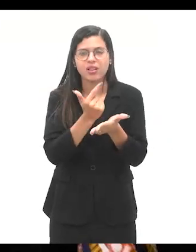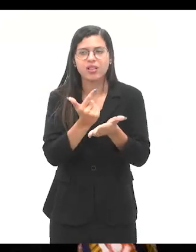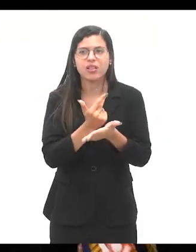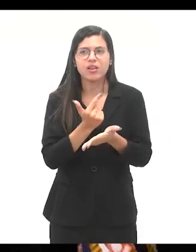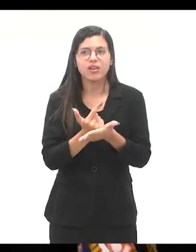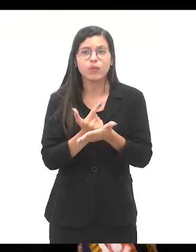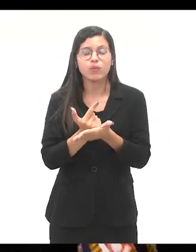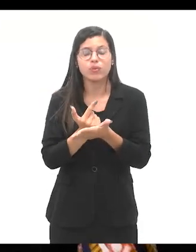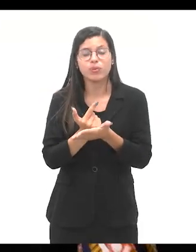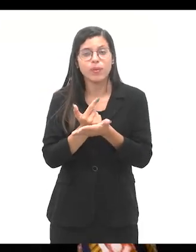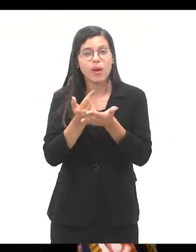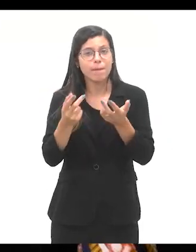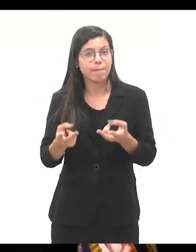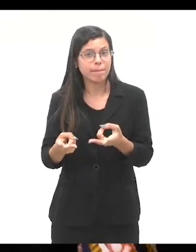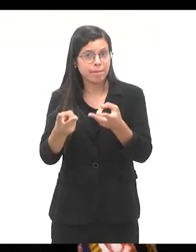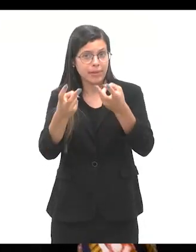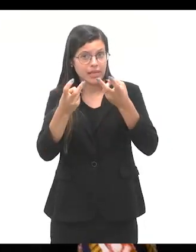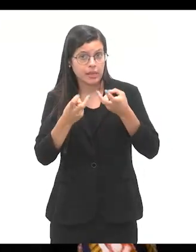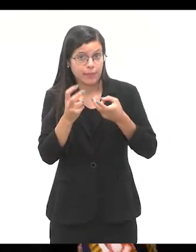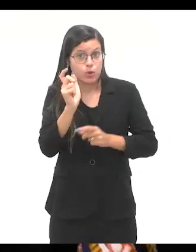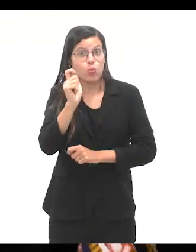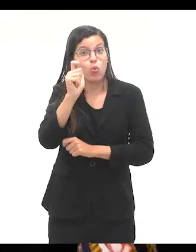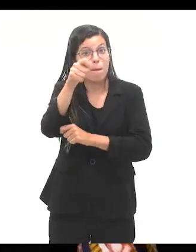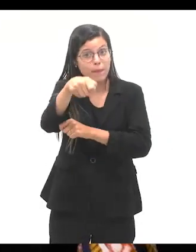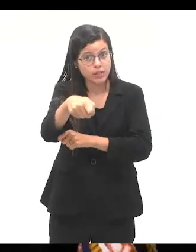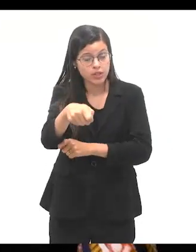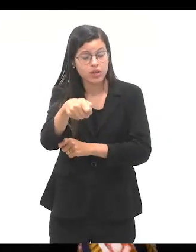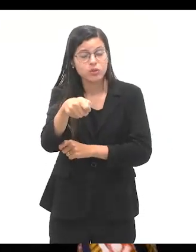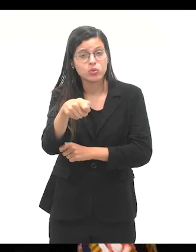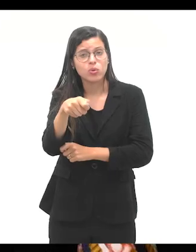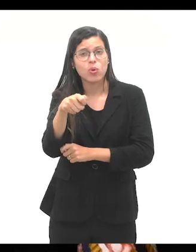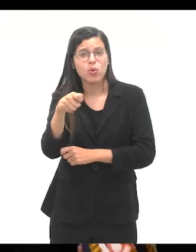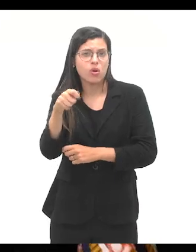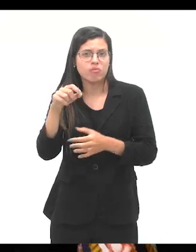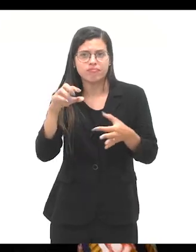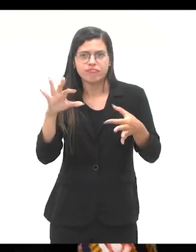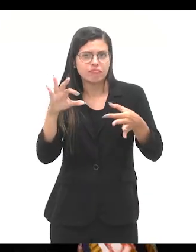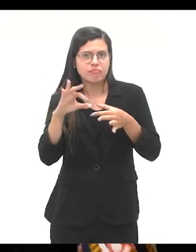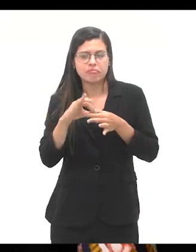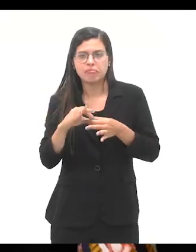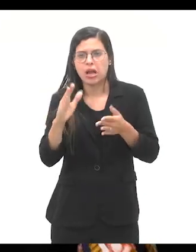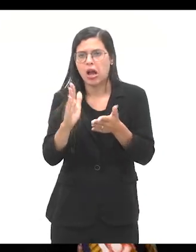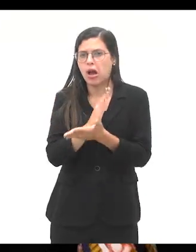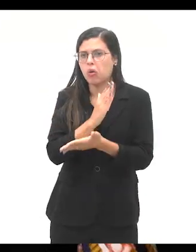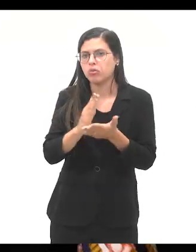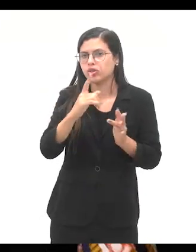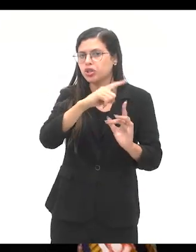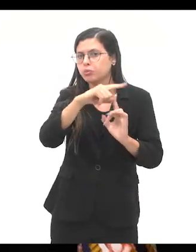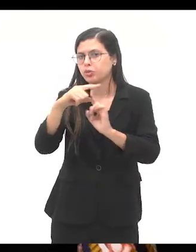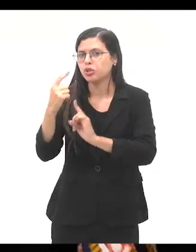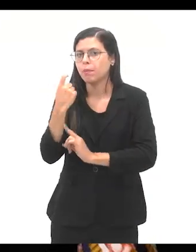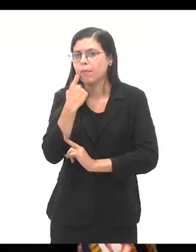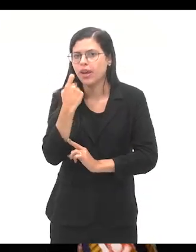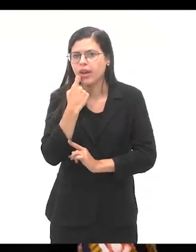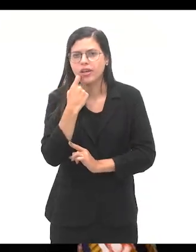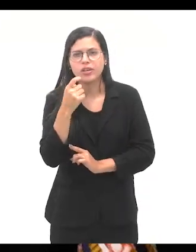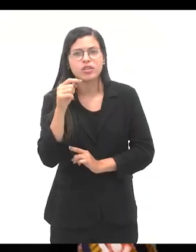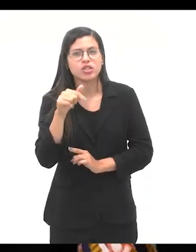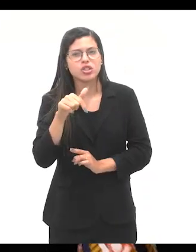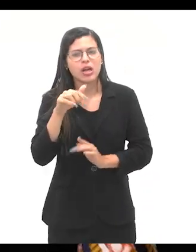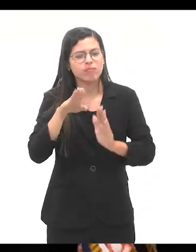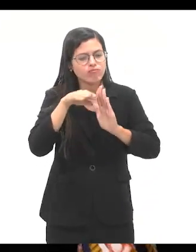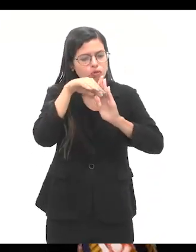livro, assim, a percepção deles em relação a algumas espécies, se elas estão aumentando, o estoque